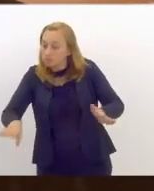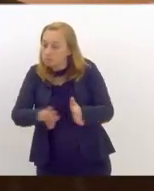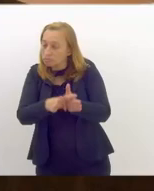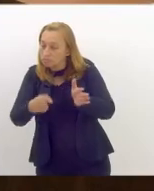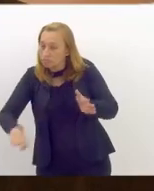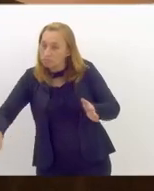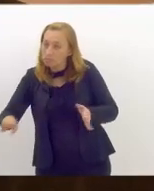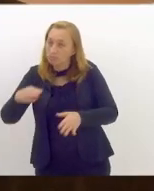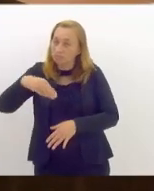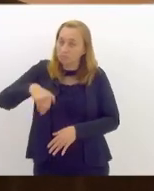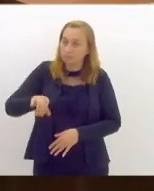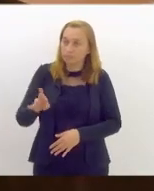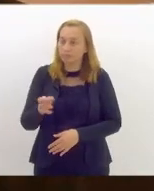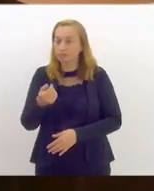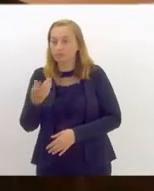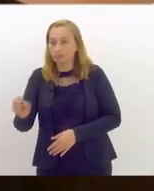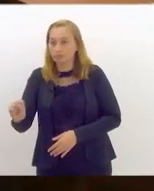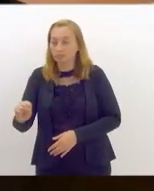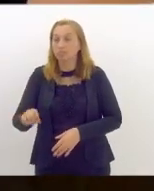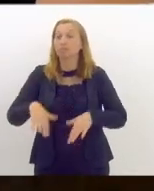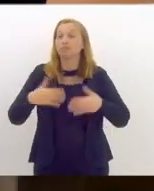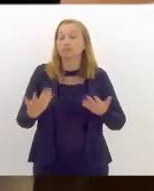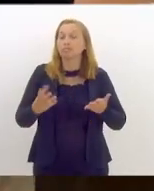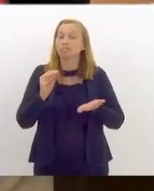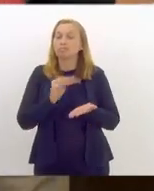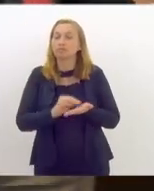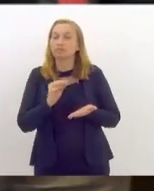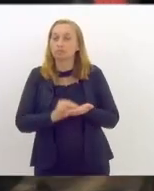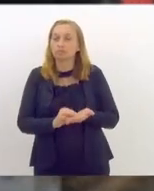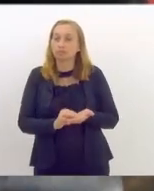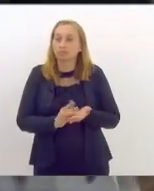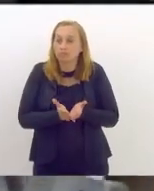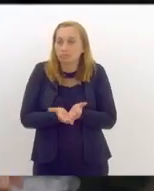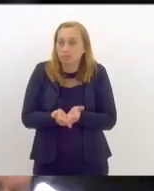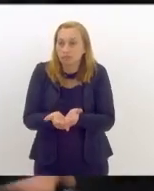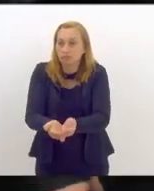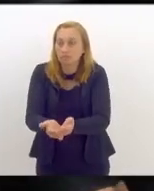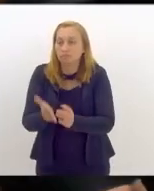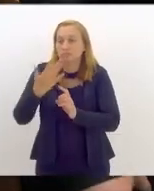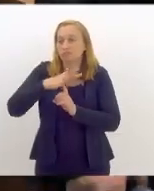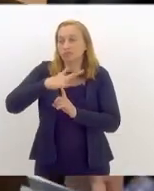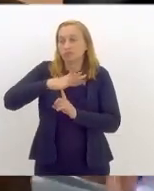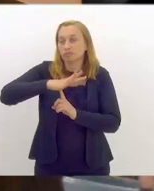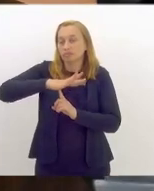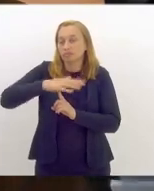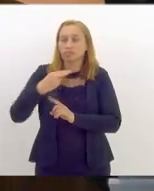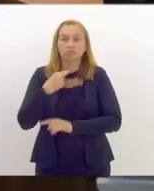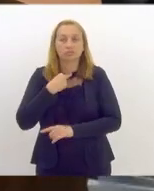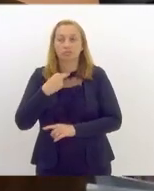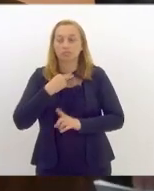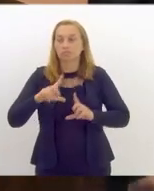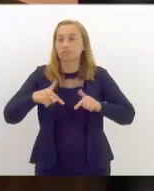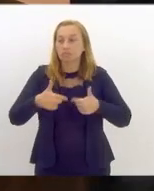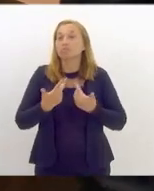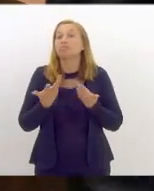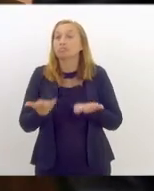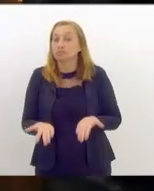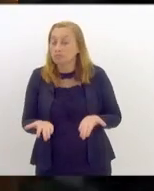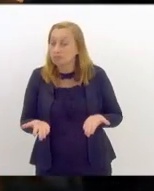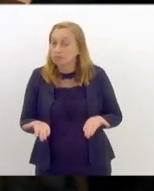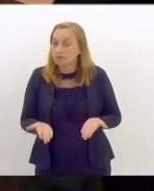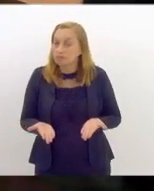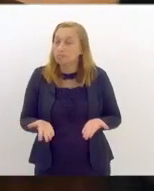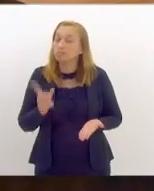manguezais Então por falta de lancha de helicóptero ele não pode agir então